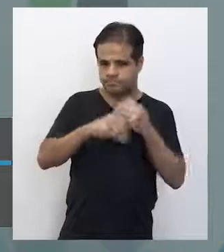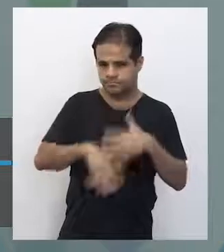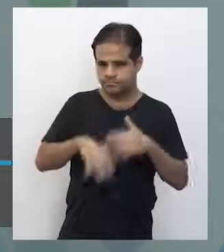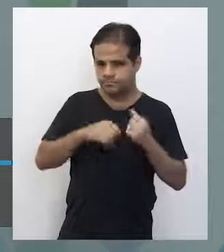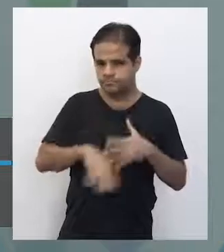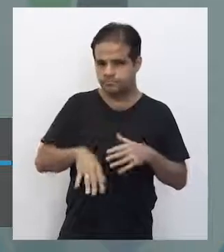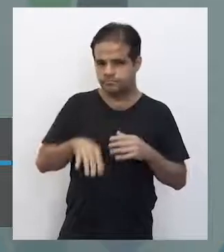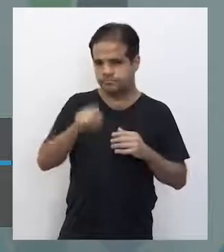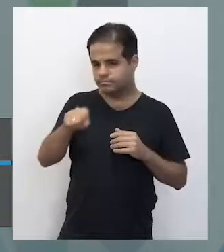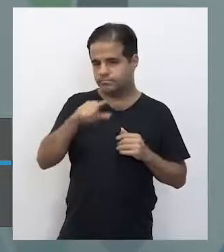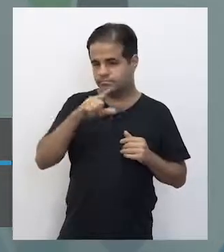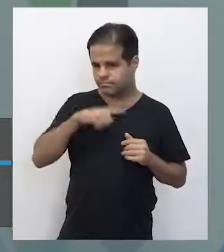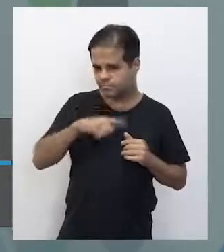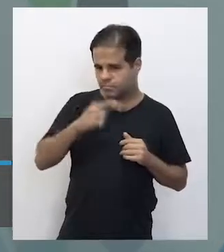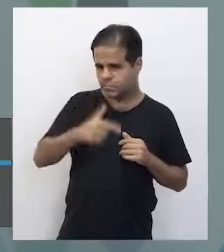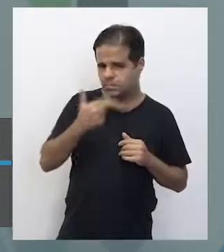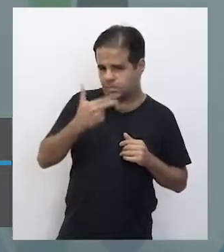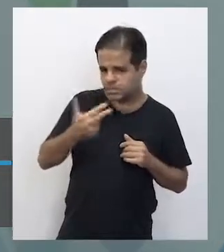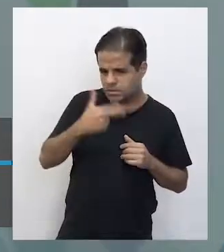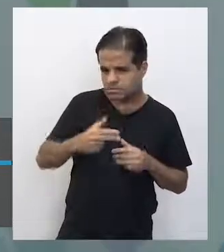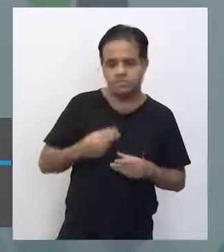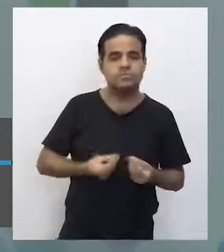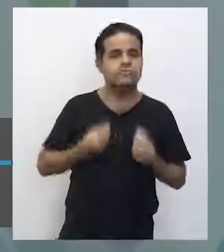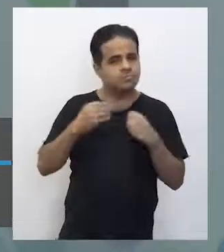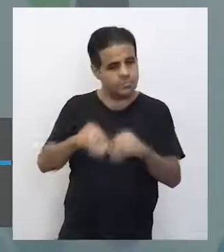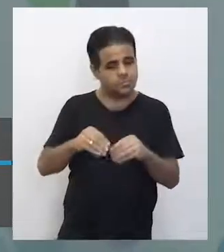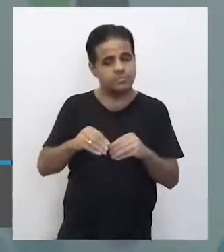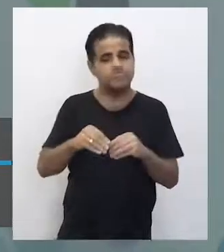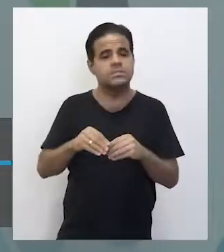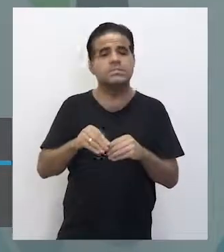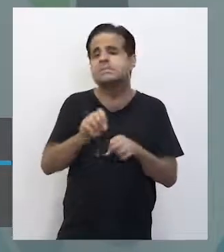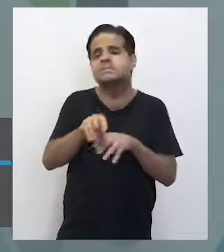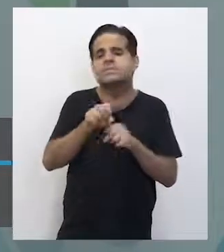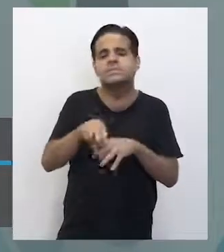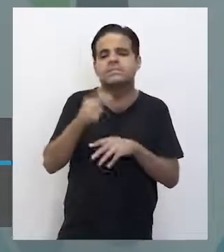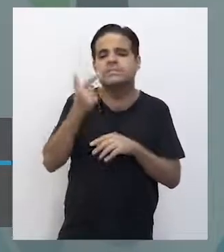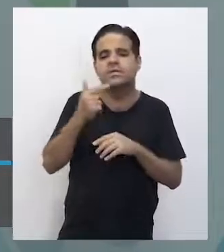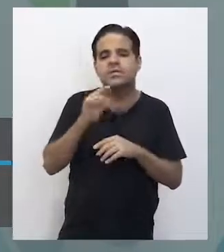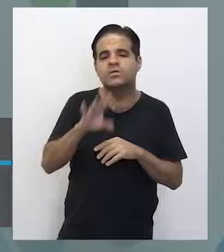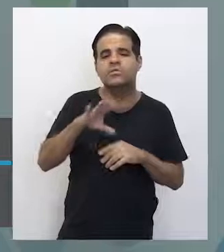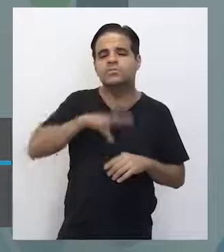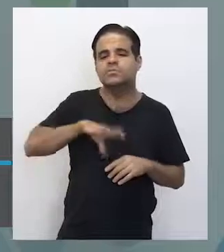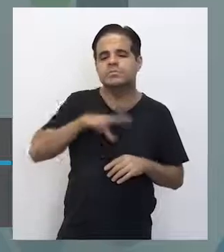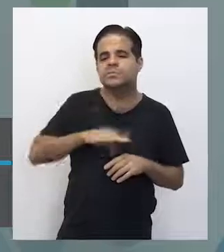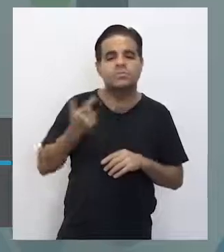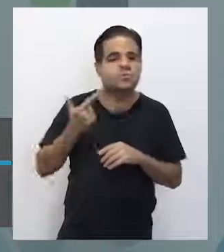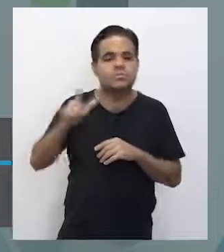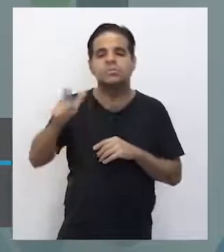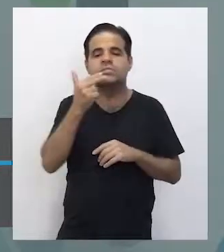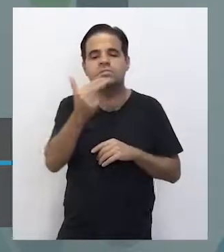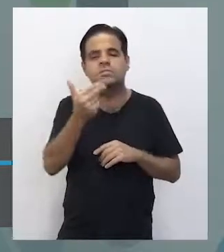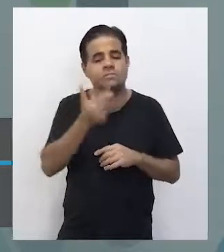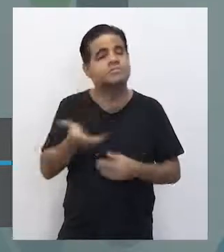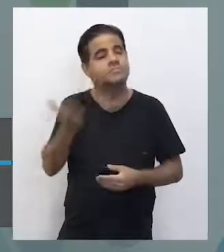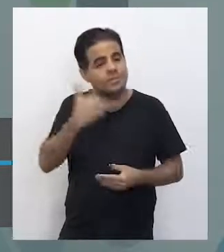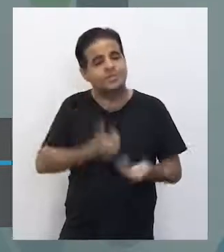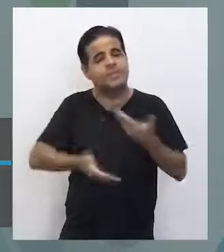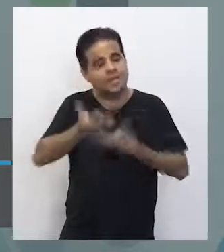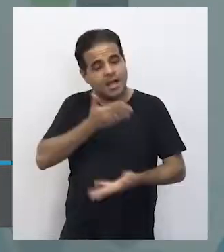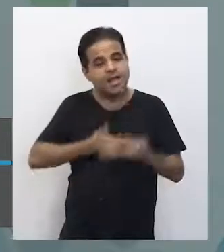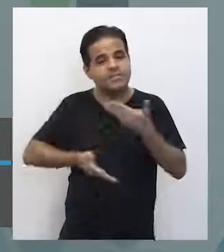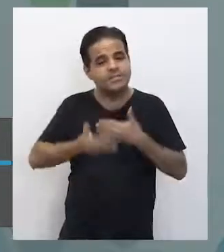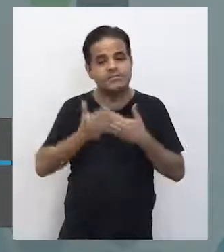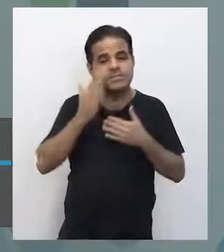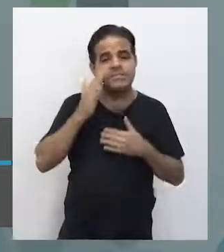professores de língua estrangeira também? Coloquem aí pra gente. Vocês dão aula de quê? Além de língua portuguesa, vamos interagir com a galera.